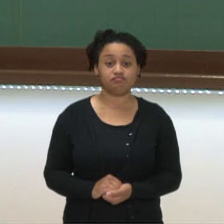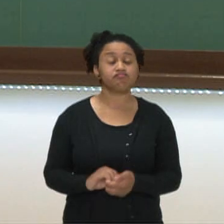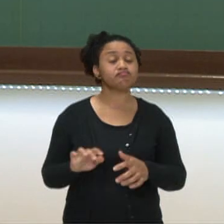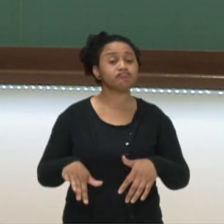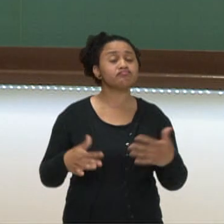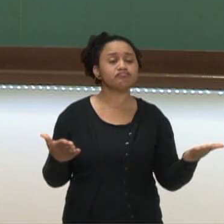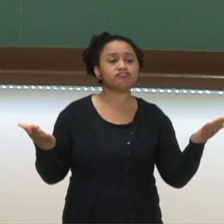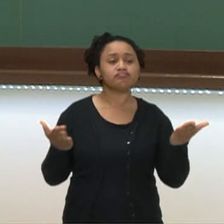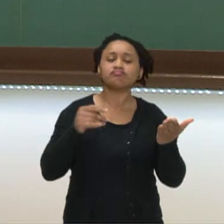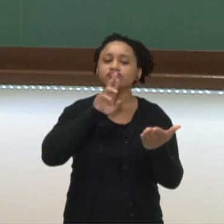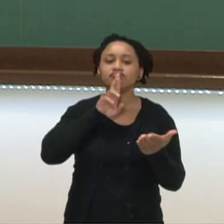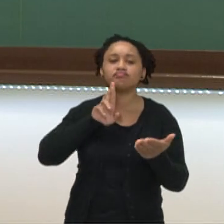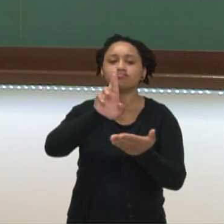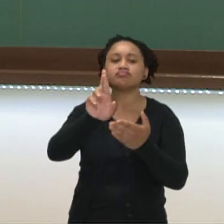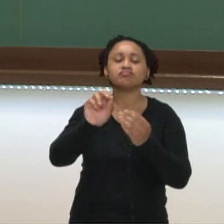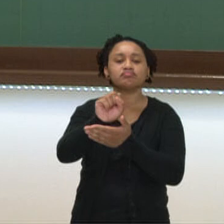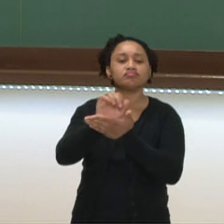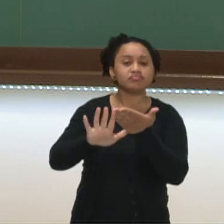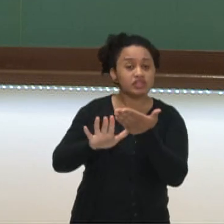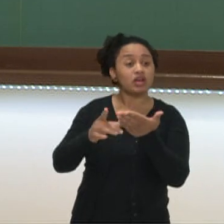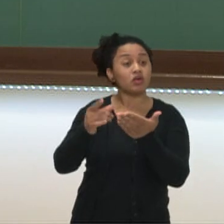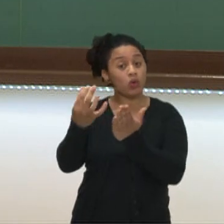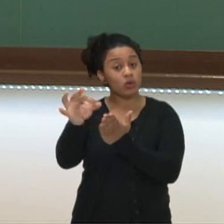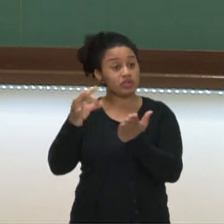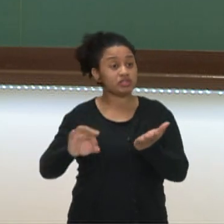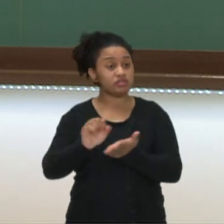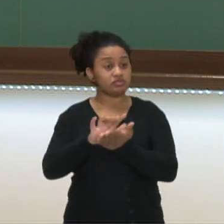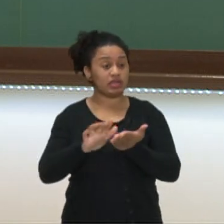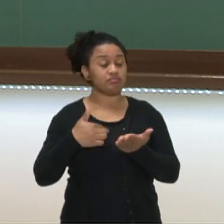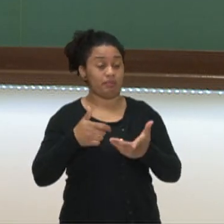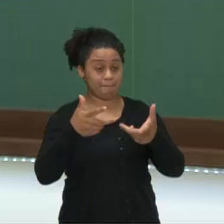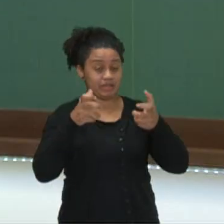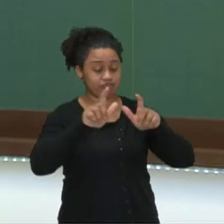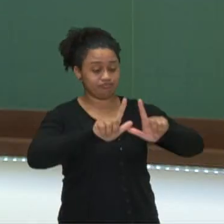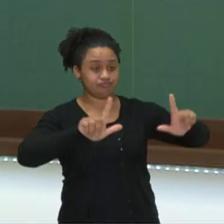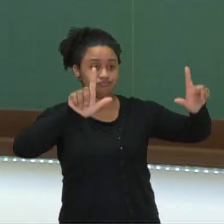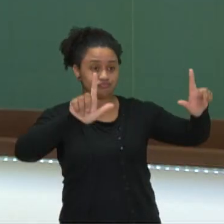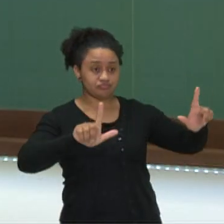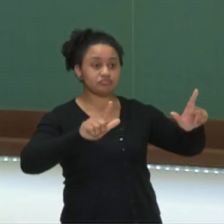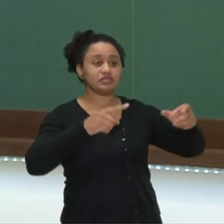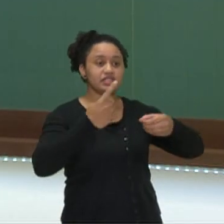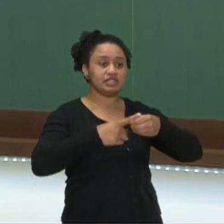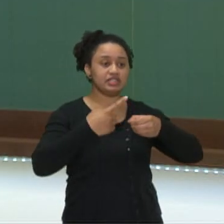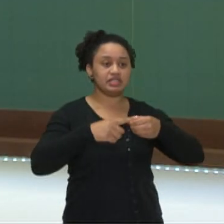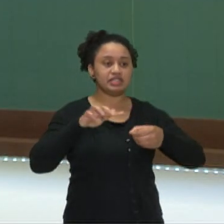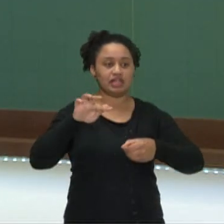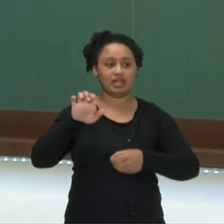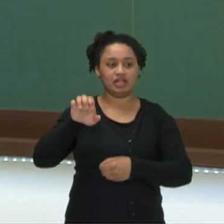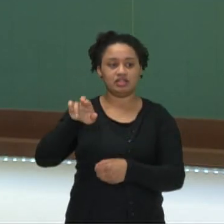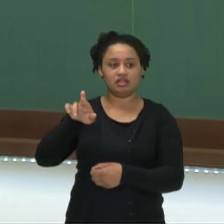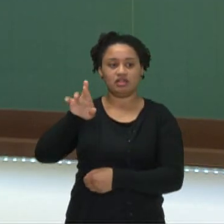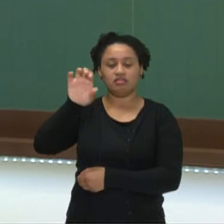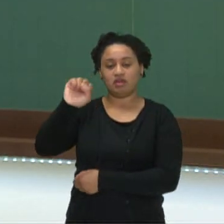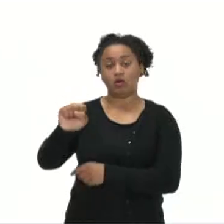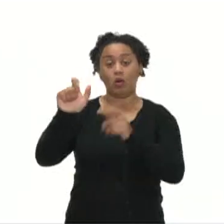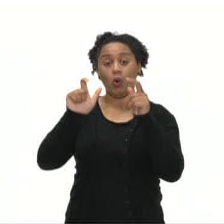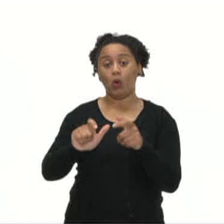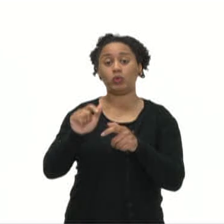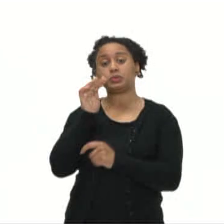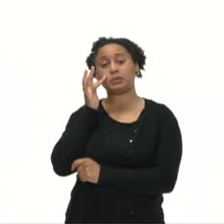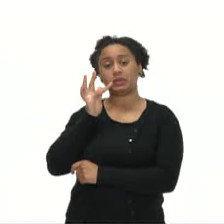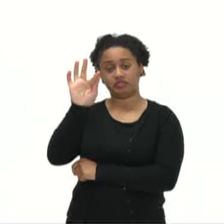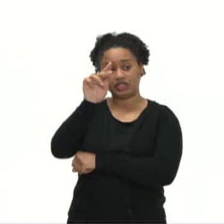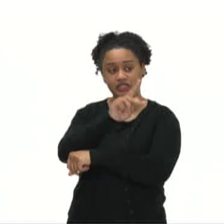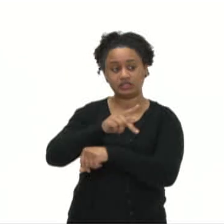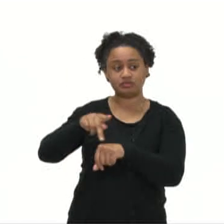Então vamos responder aqui, pessoal, esta fonte, né? Olha, é a cidade de Furs, da França, né? Ilustração do Armorial